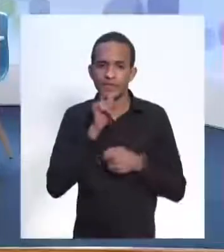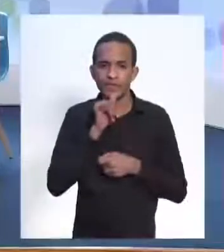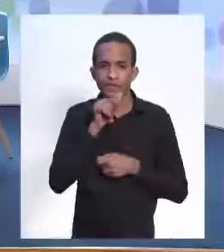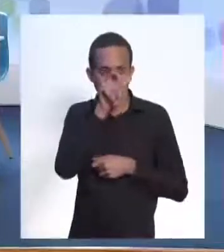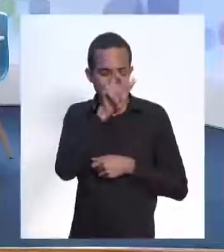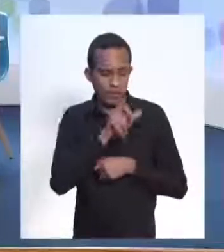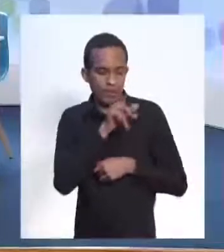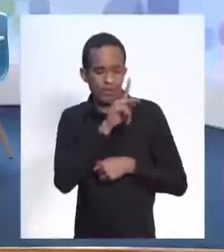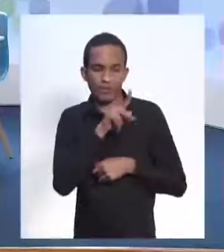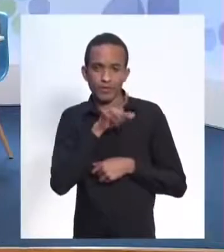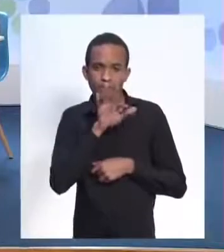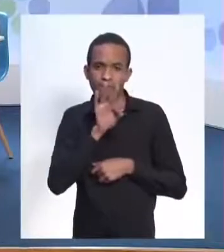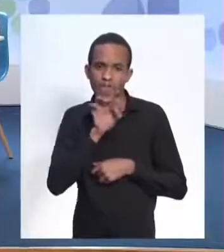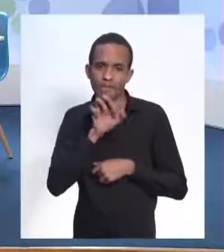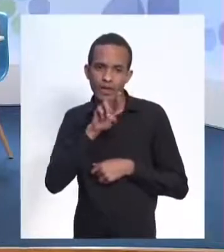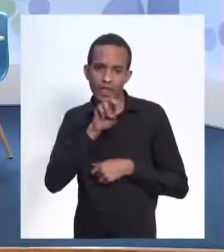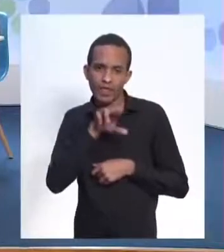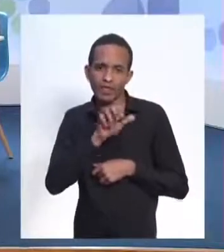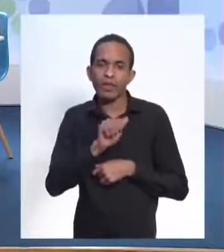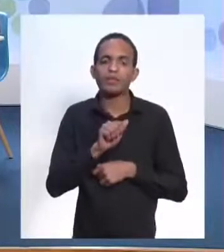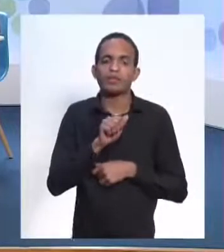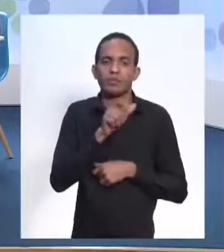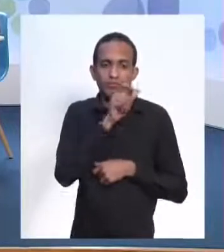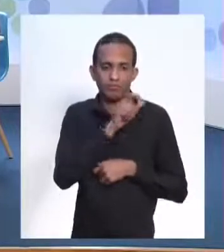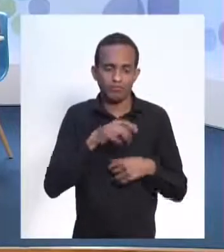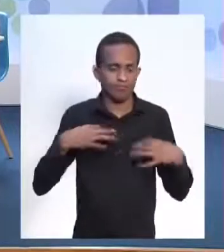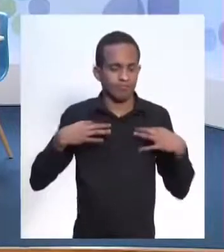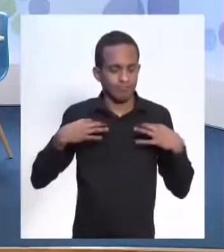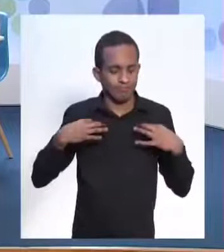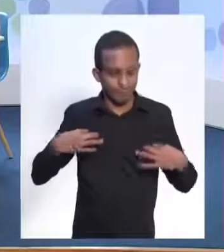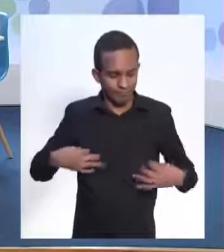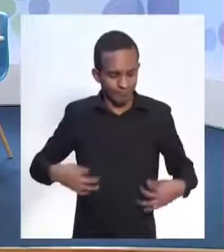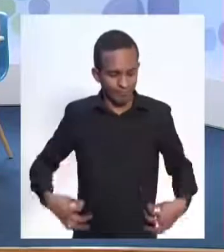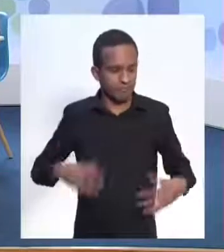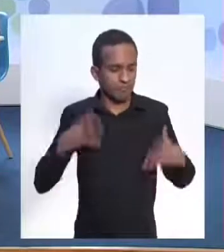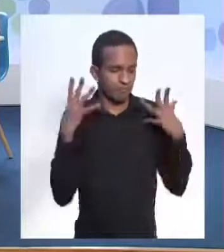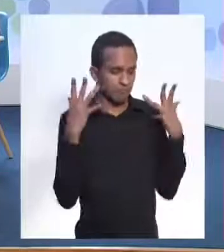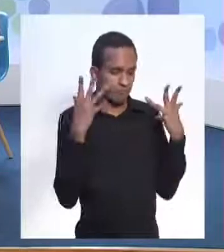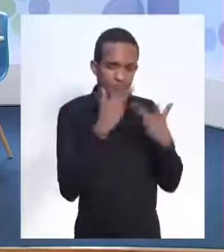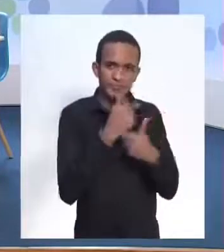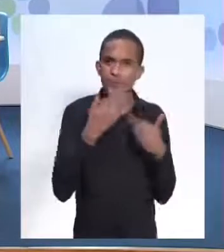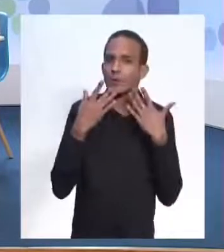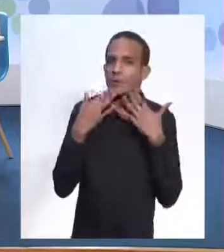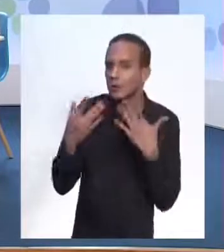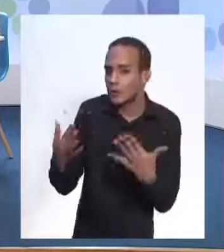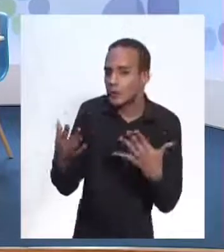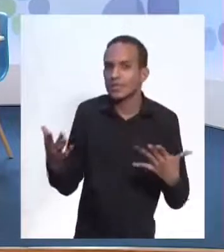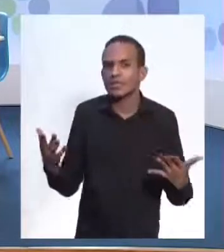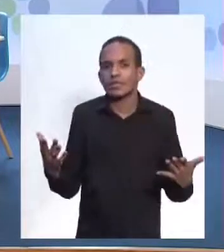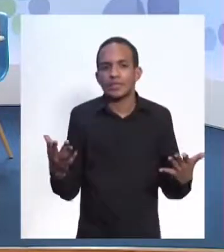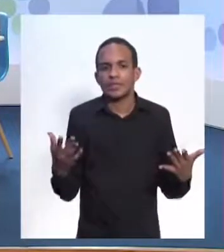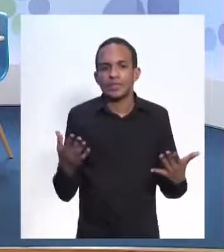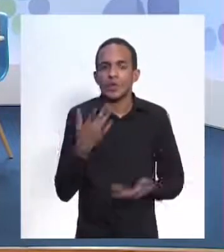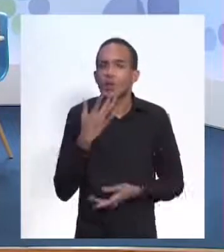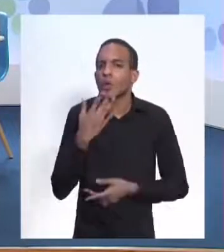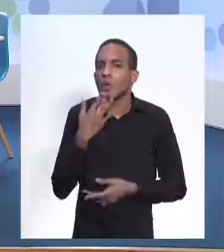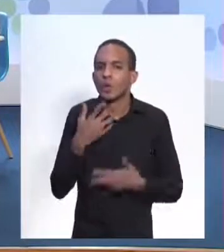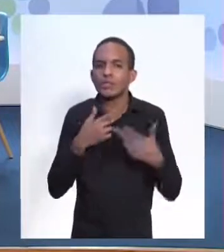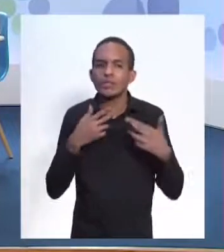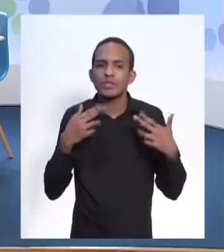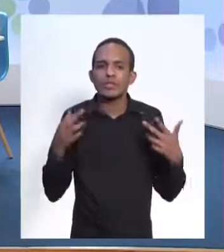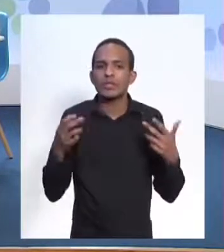professora Fernanda aqui, olha só. A professora Fernanda, ela está com um lindo vestido hoje, um vestido colorido, né? Com cores assim,